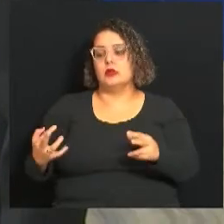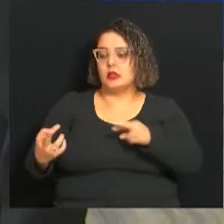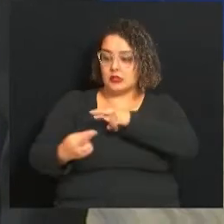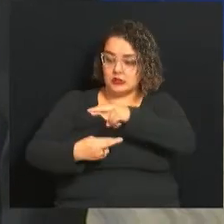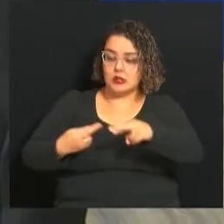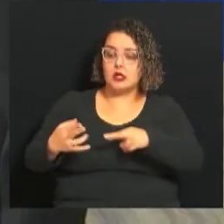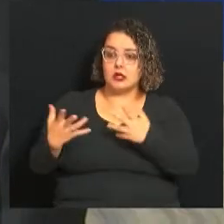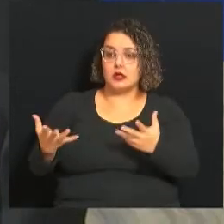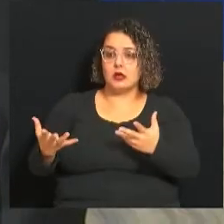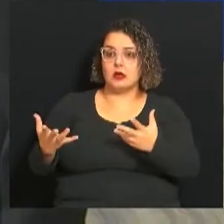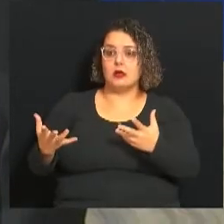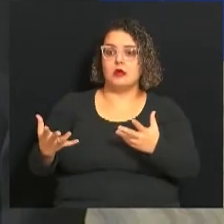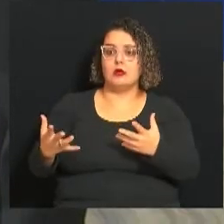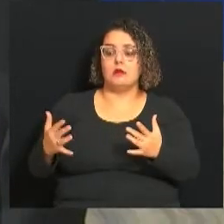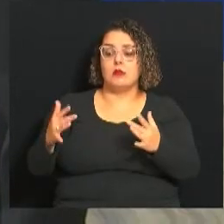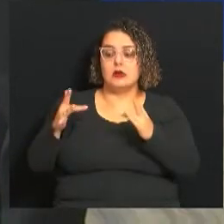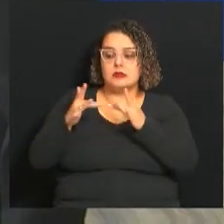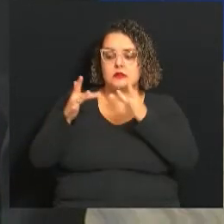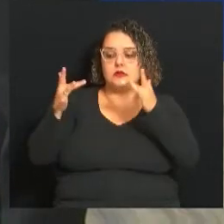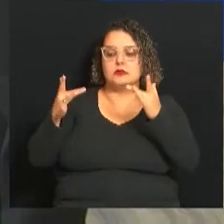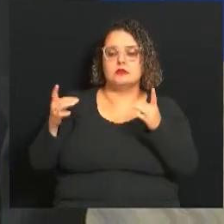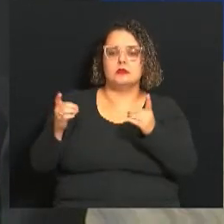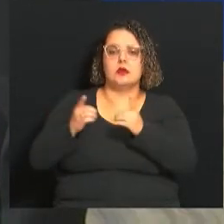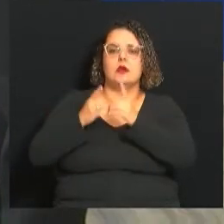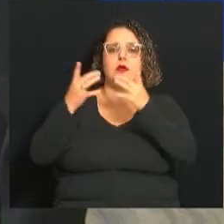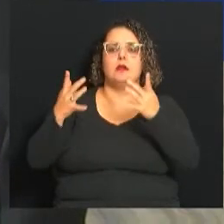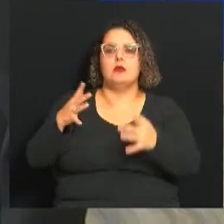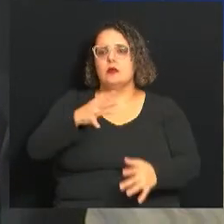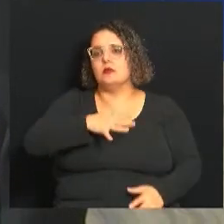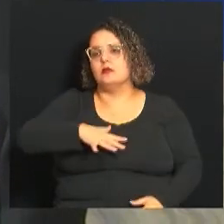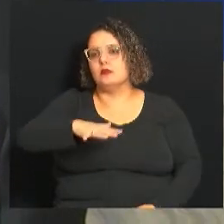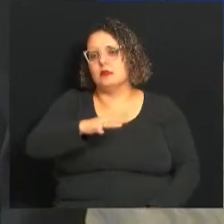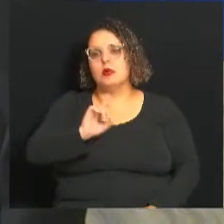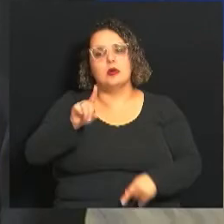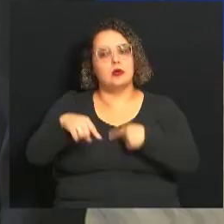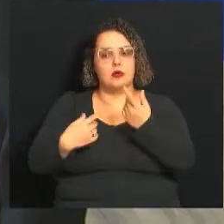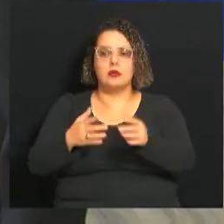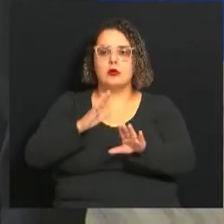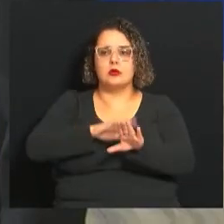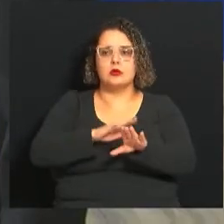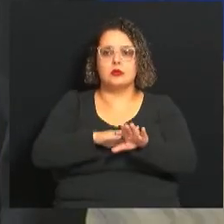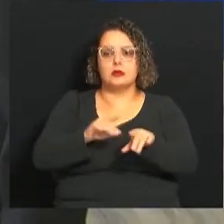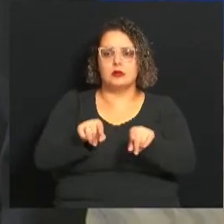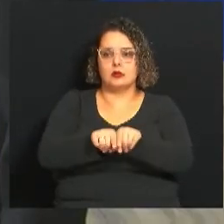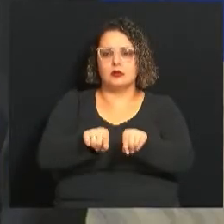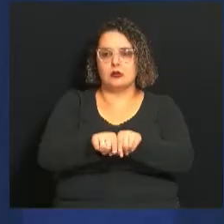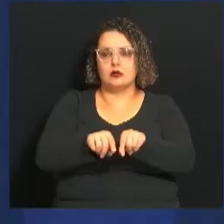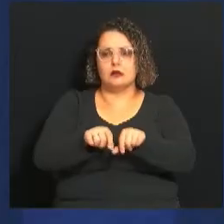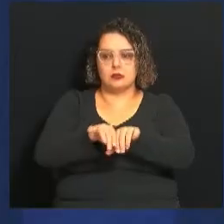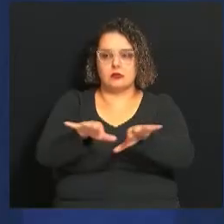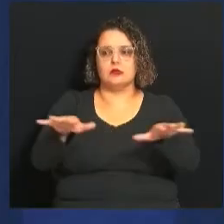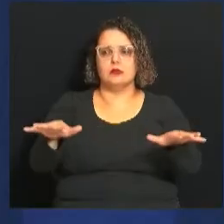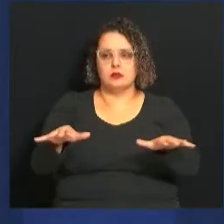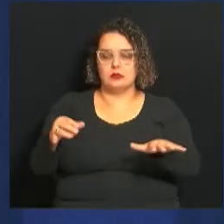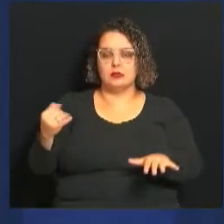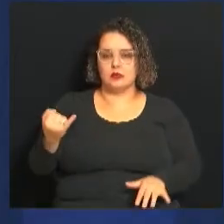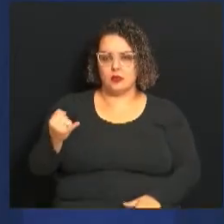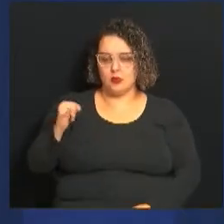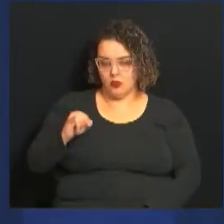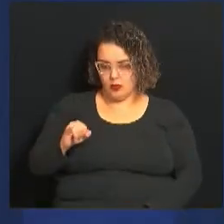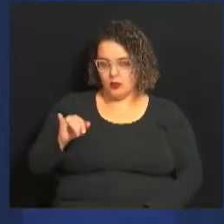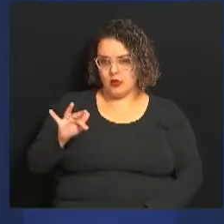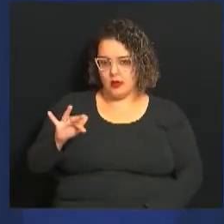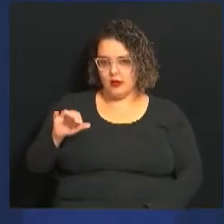essa interação mais próxima ali do território. Mas tem outras ações também. A gente quer ampliar o Instituto aqui em Campinas. Campinas